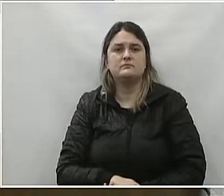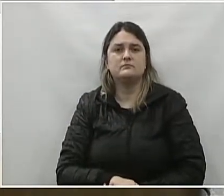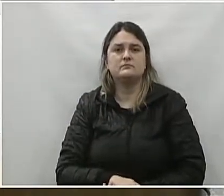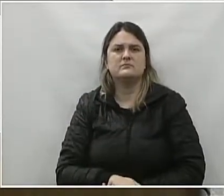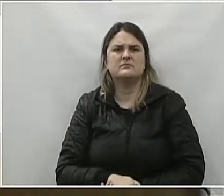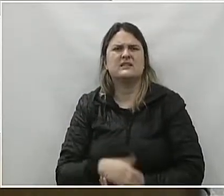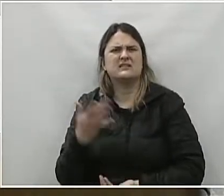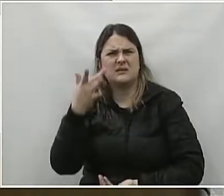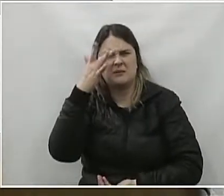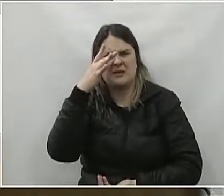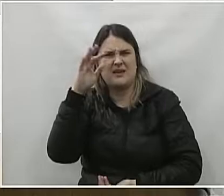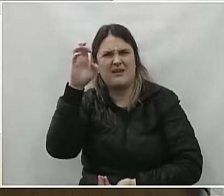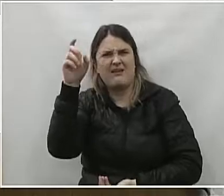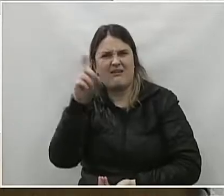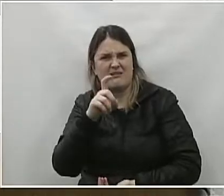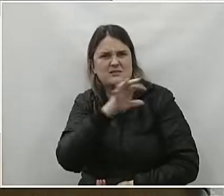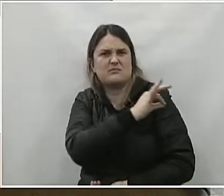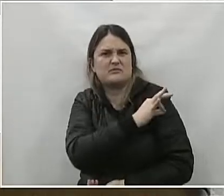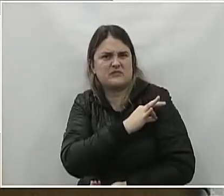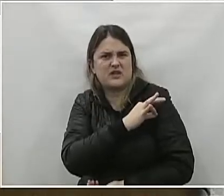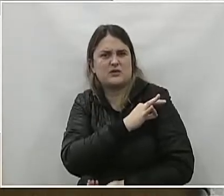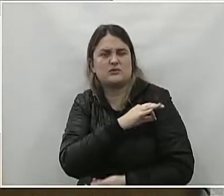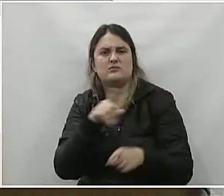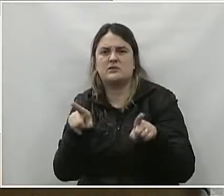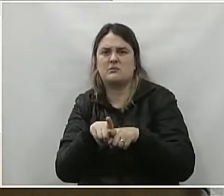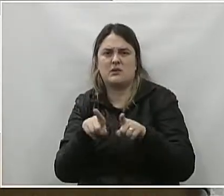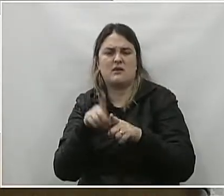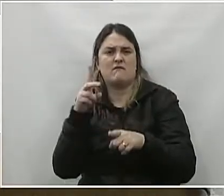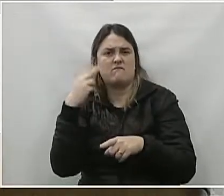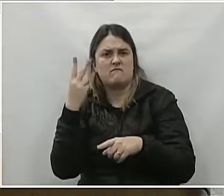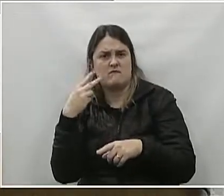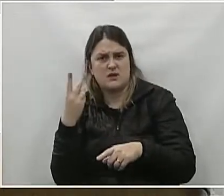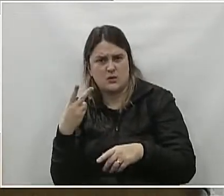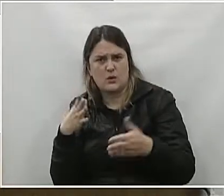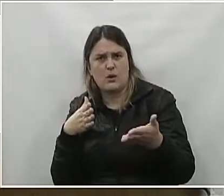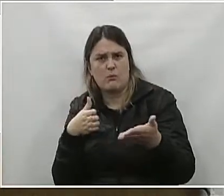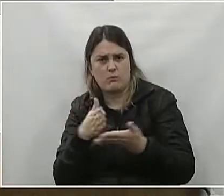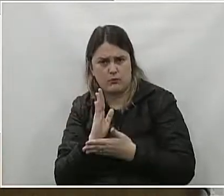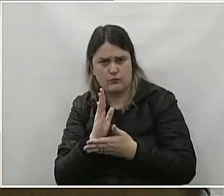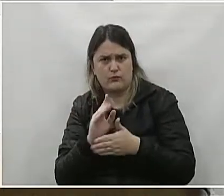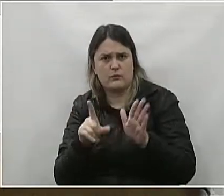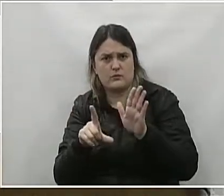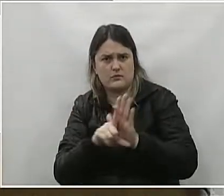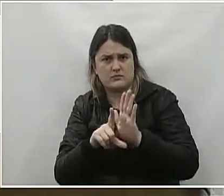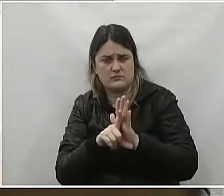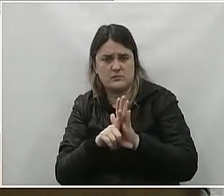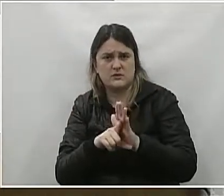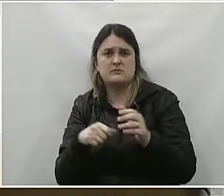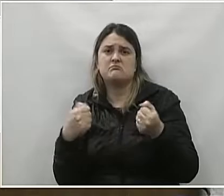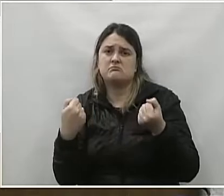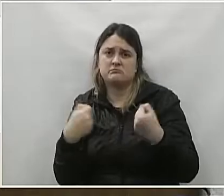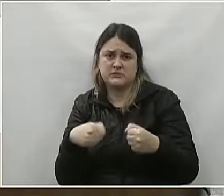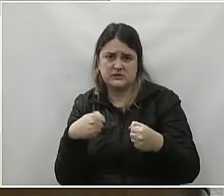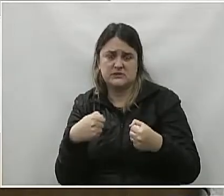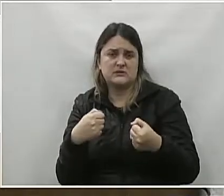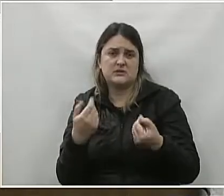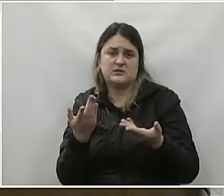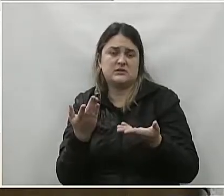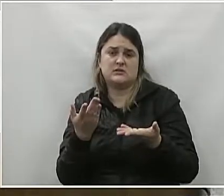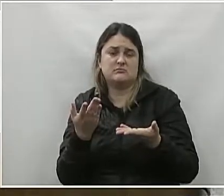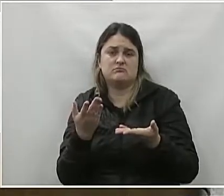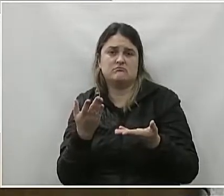Essas pessoas, ex-prefeitos e os vereadores que aprovaram essa lei, vão ter que ser